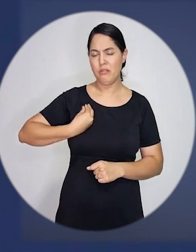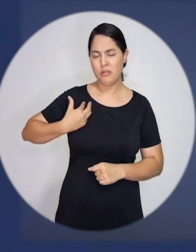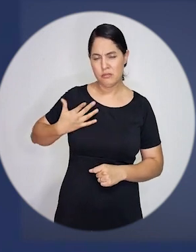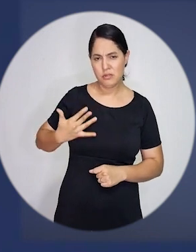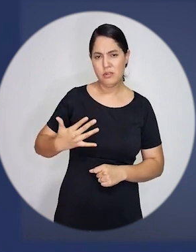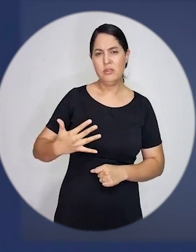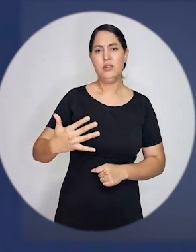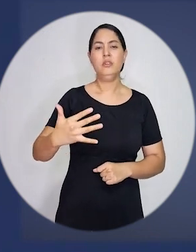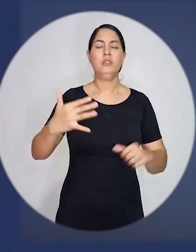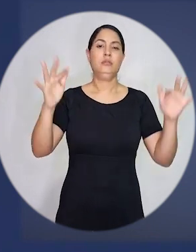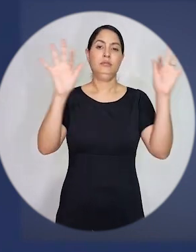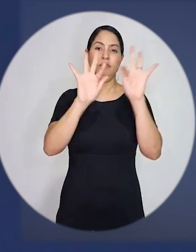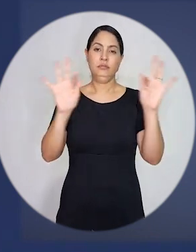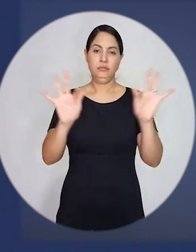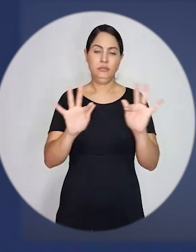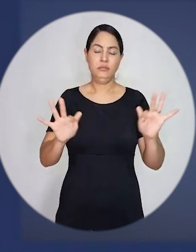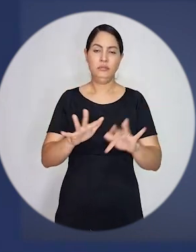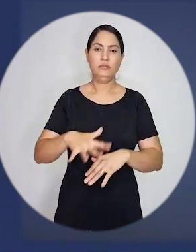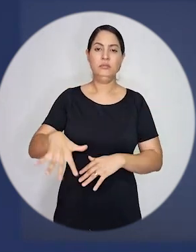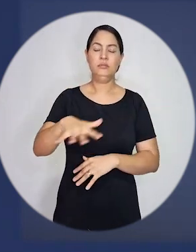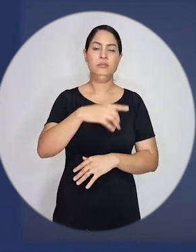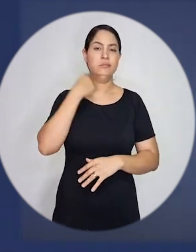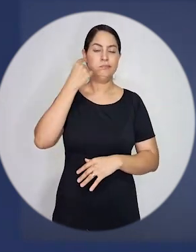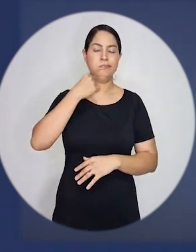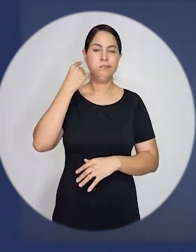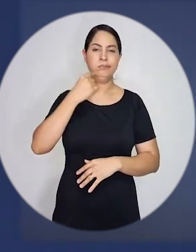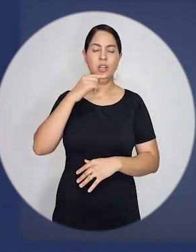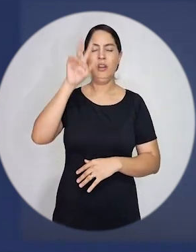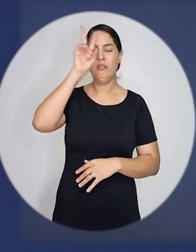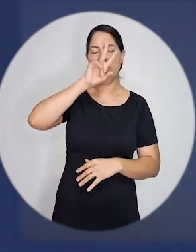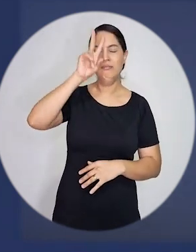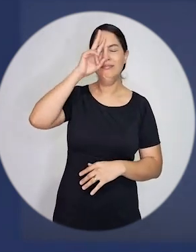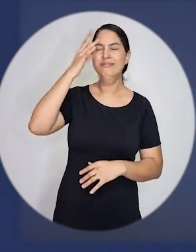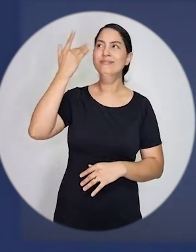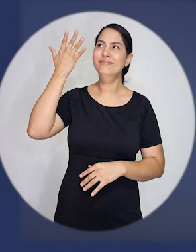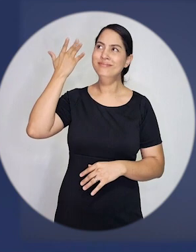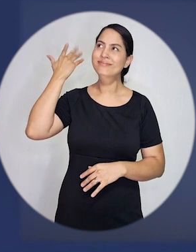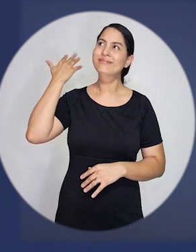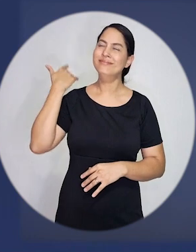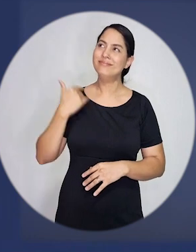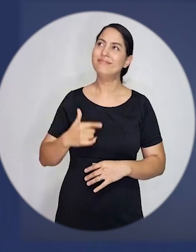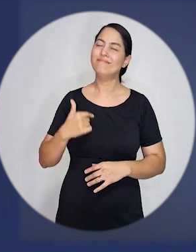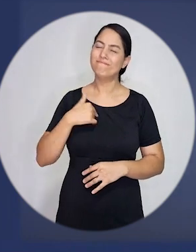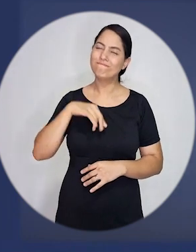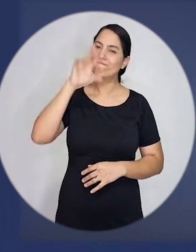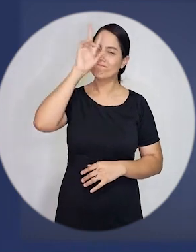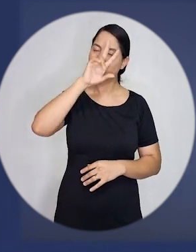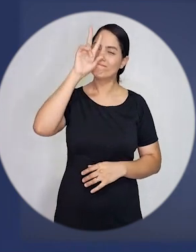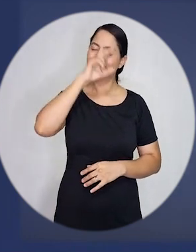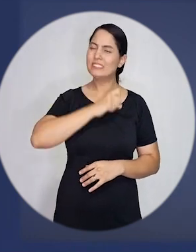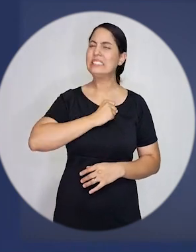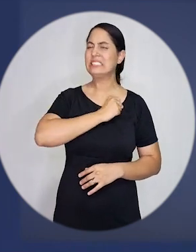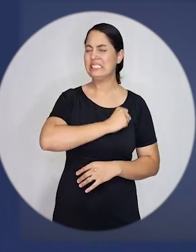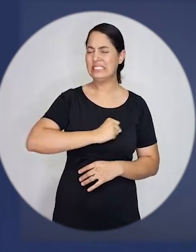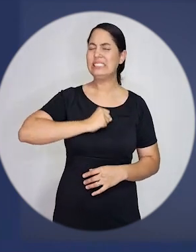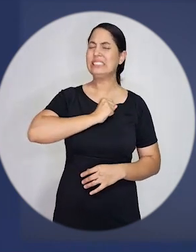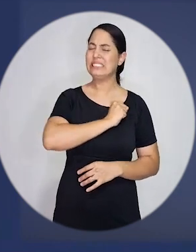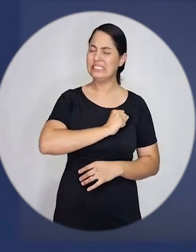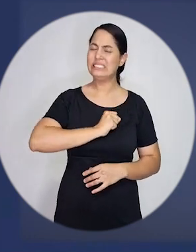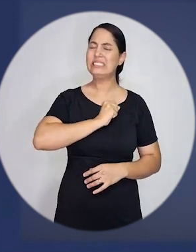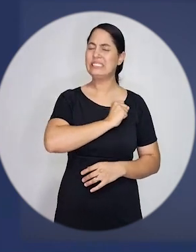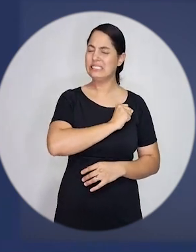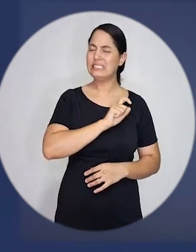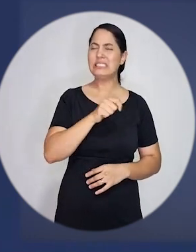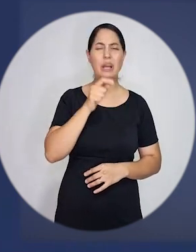vida feliz e realizada na advocacia e tenho as melhores lembranças. Mais do que isso, Beto, tenho muita